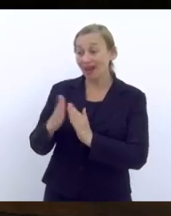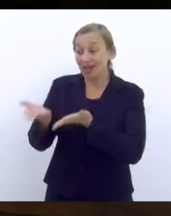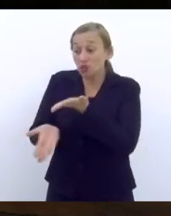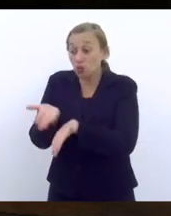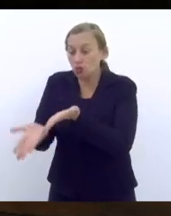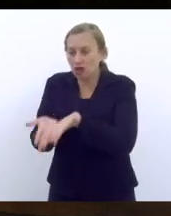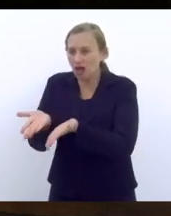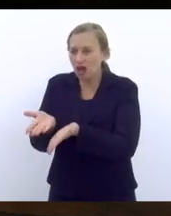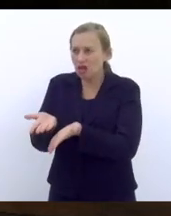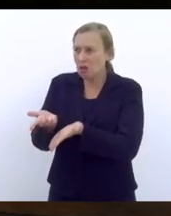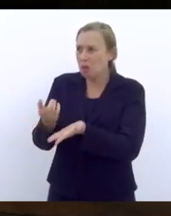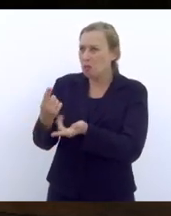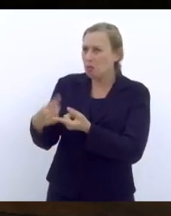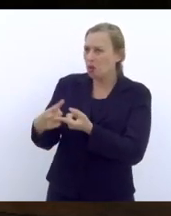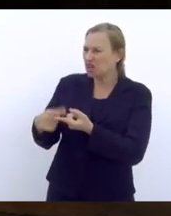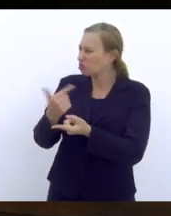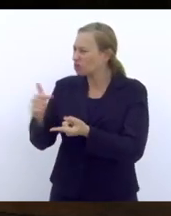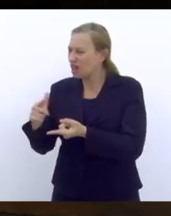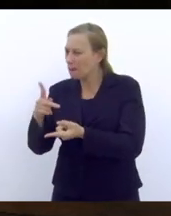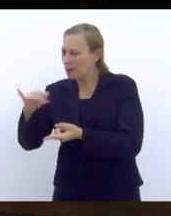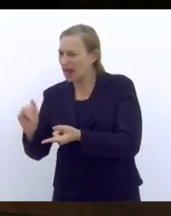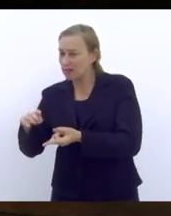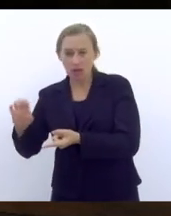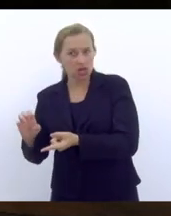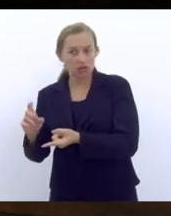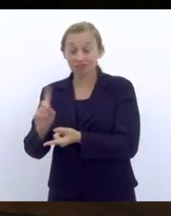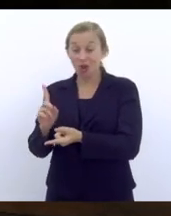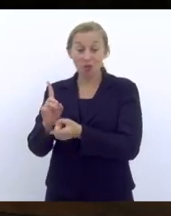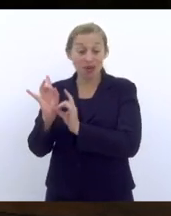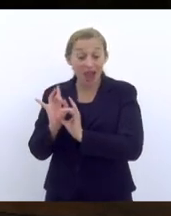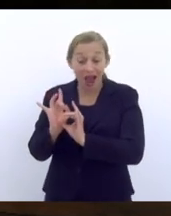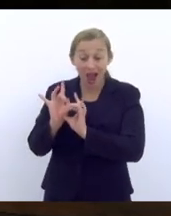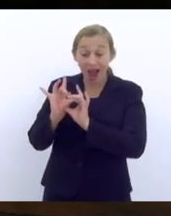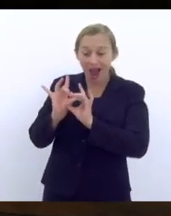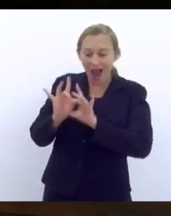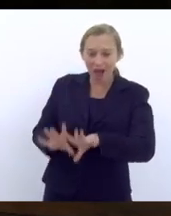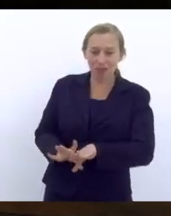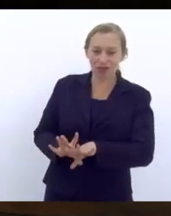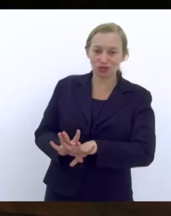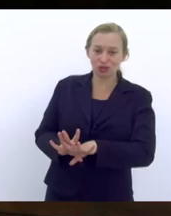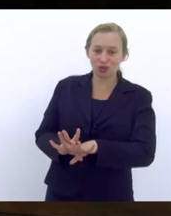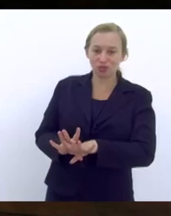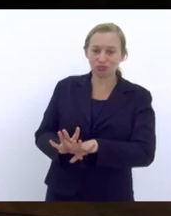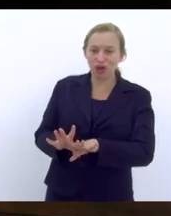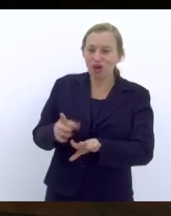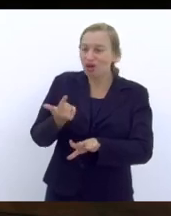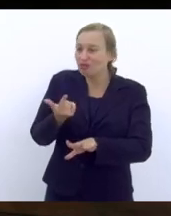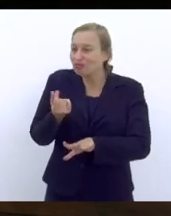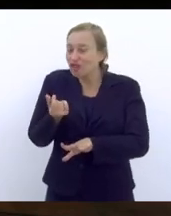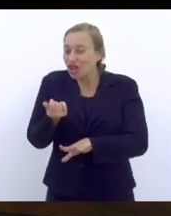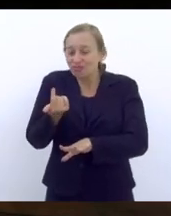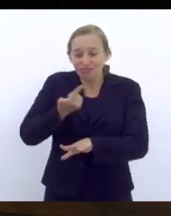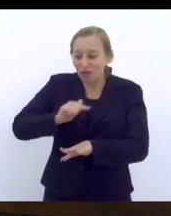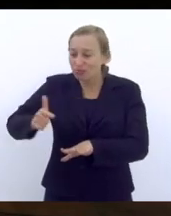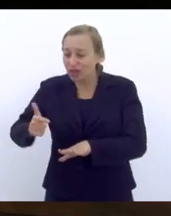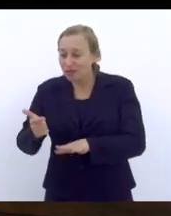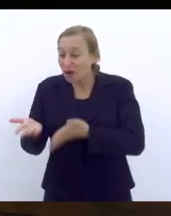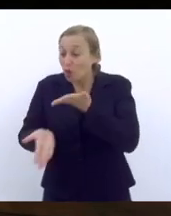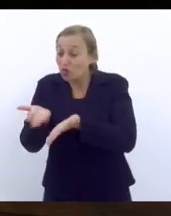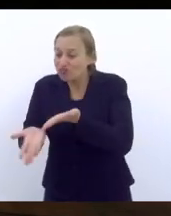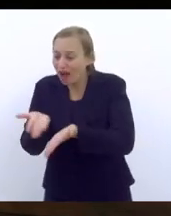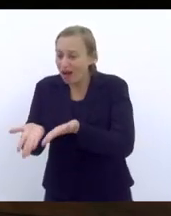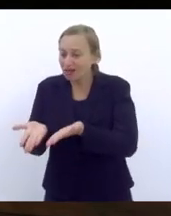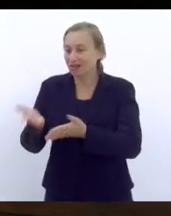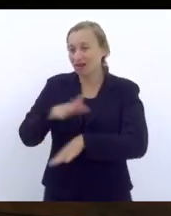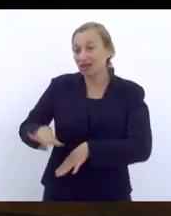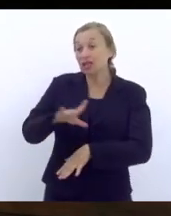orfanato, não porque não tem pai e mãe, porque alguém alegou que a família não tem condição de cuidar daquele adolescente, daquela criança. Então, a gente vai ali para